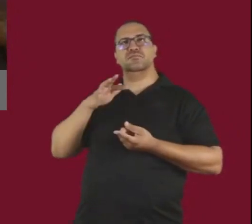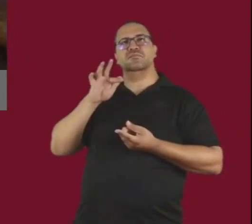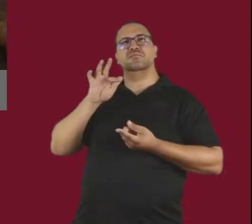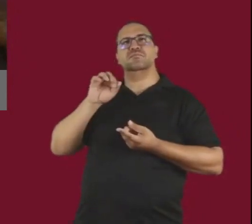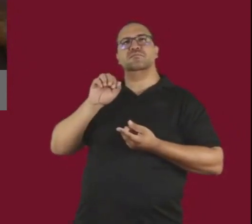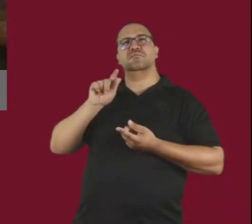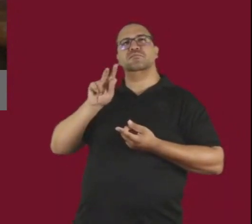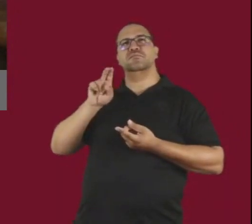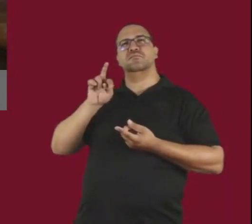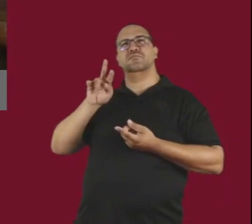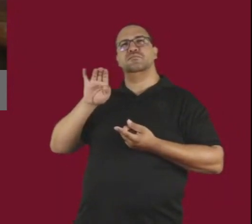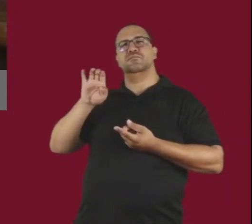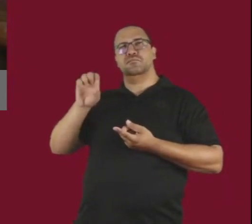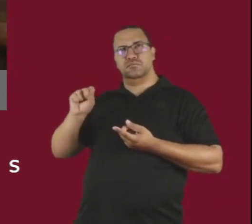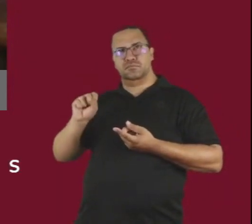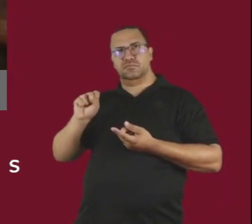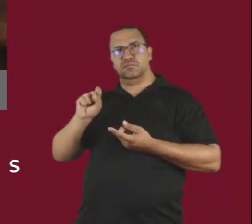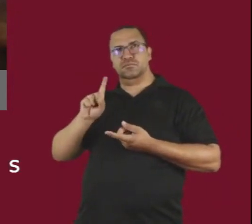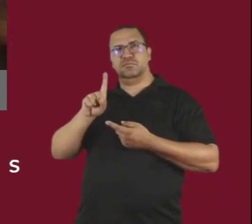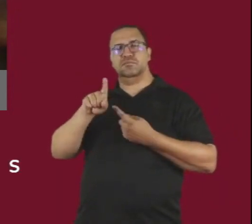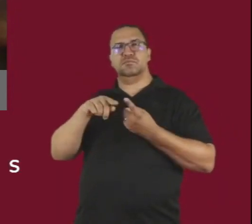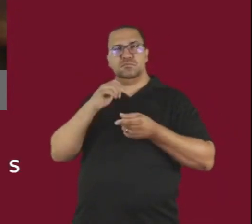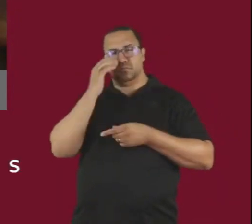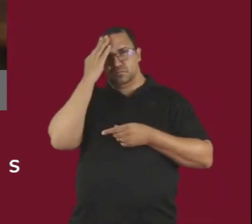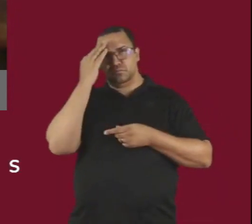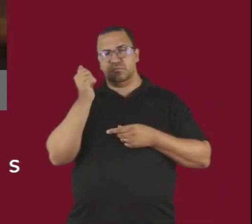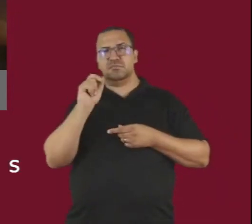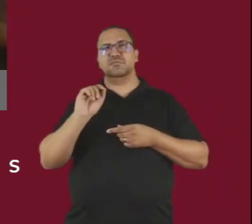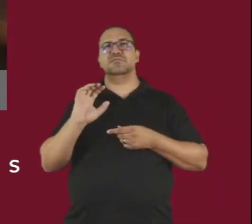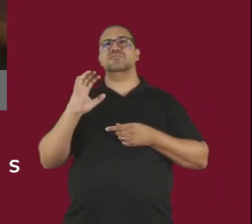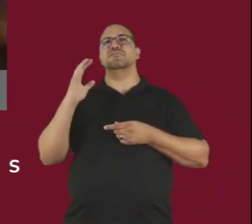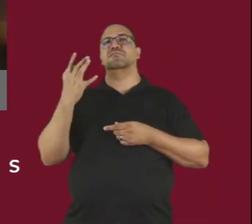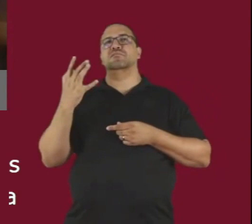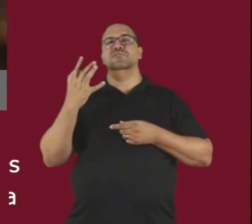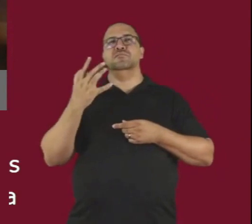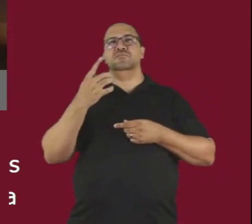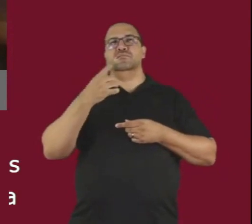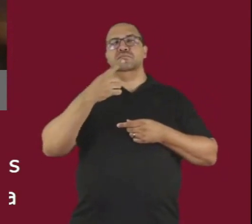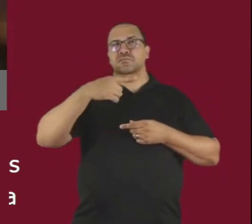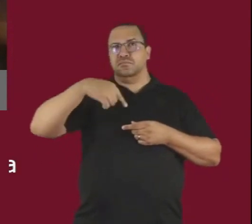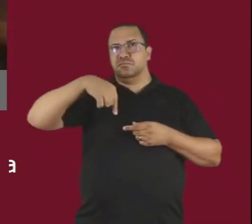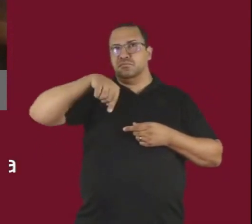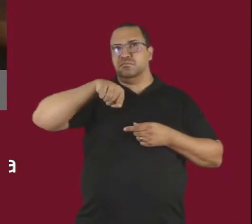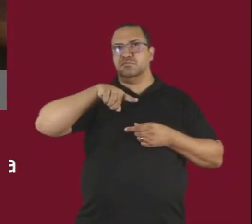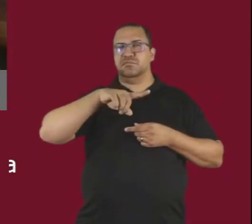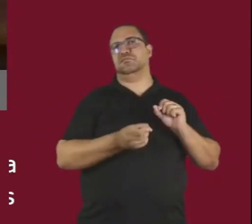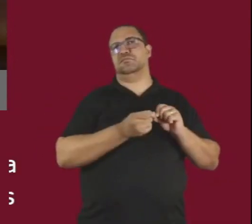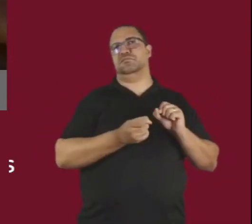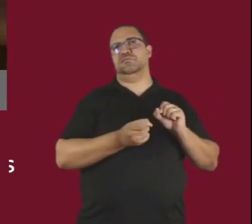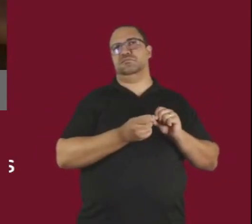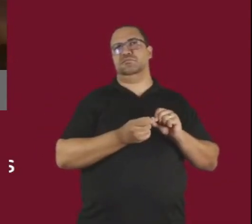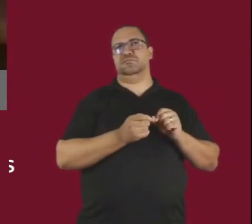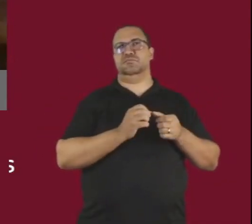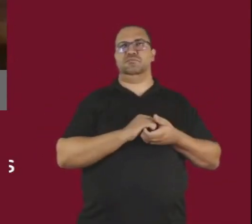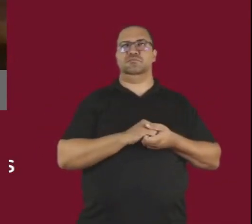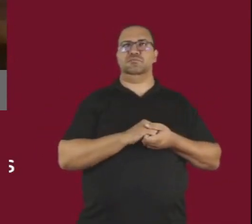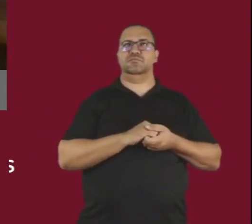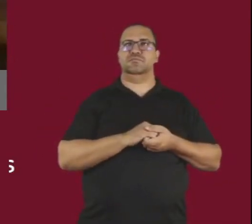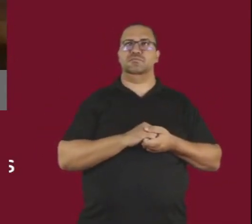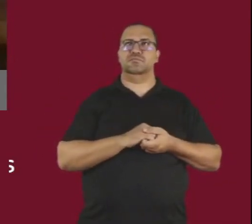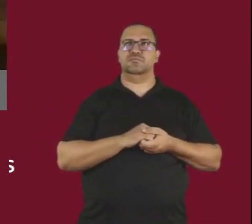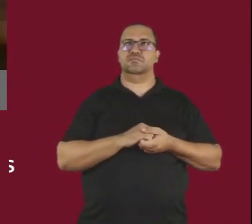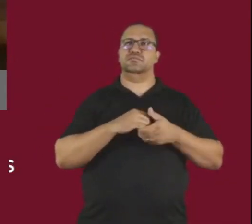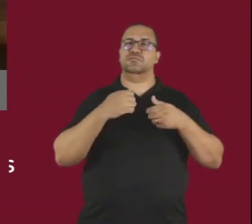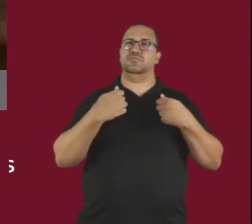dessa maneira. Eles sabem o que está acontecendo, eles sabem o que fizeram e vão continuar fazendo. A gente precisa fazer